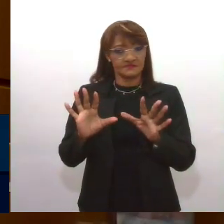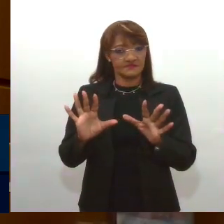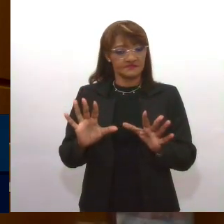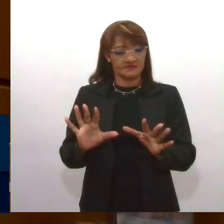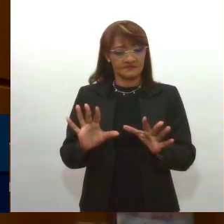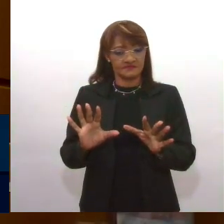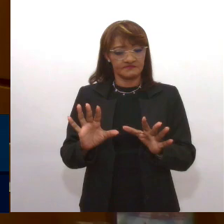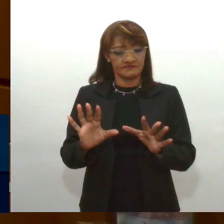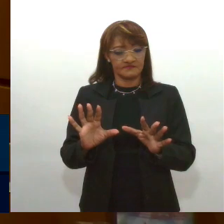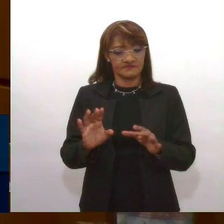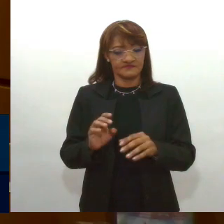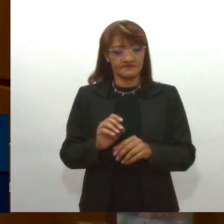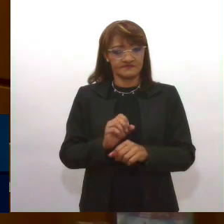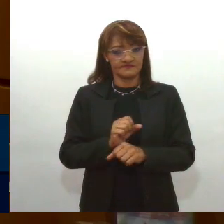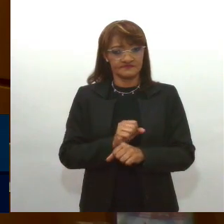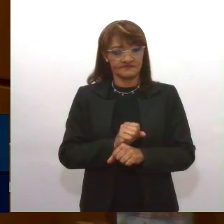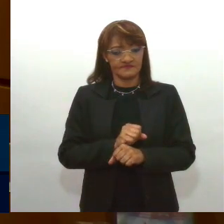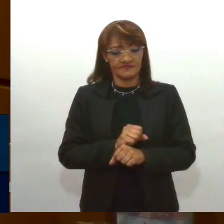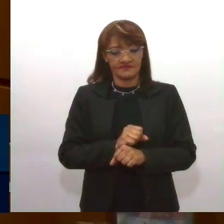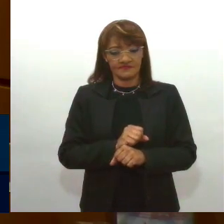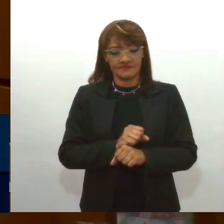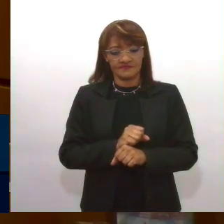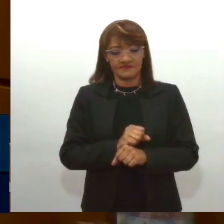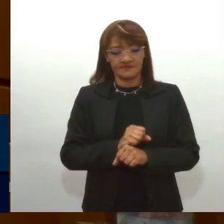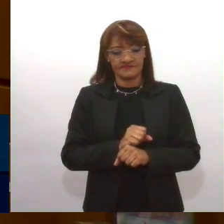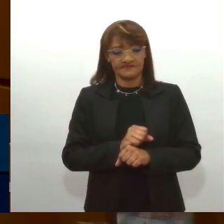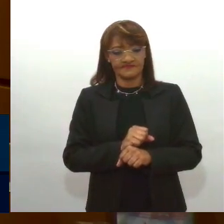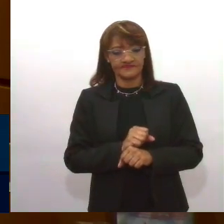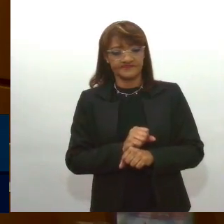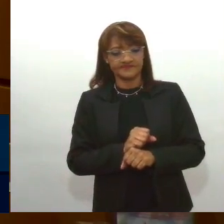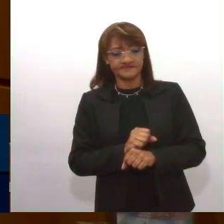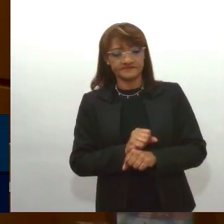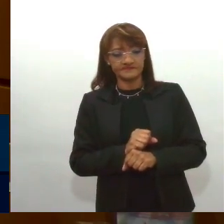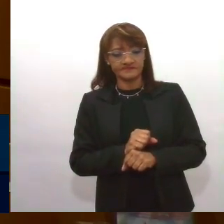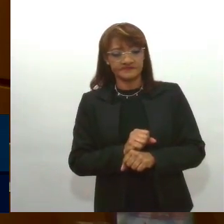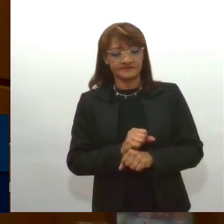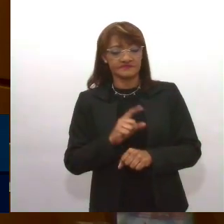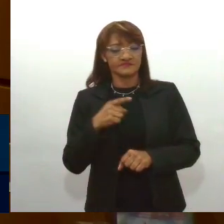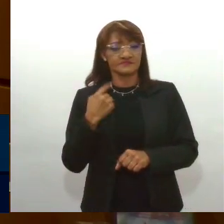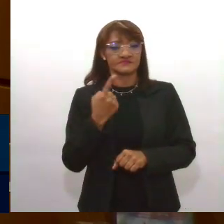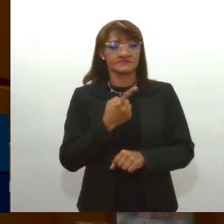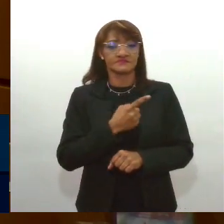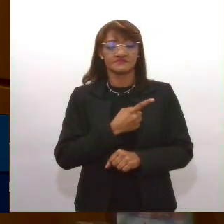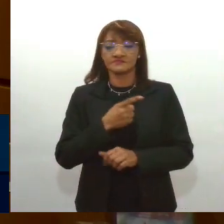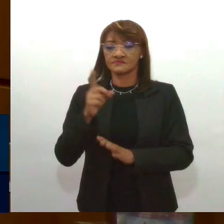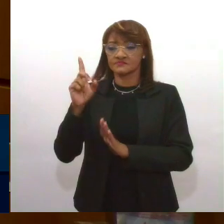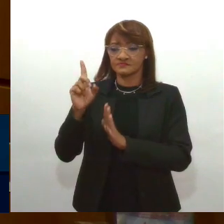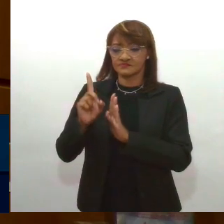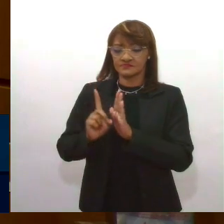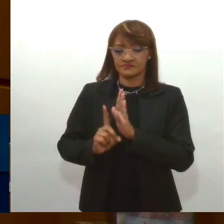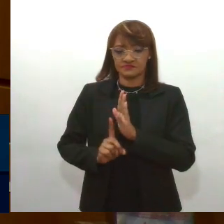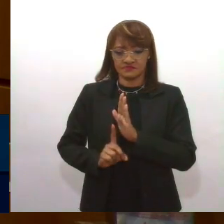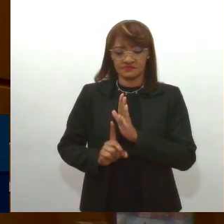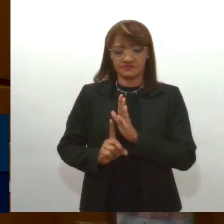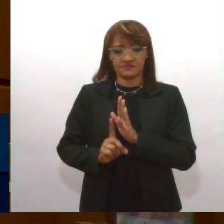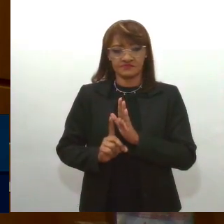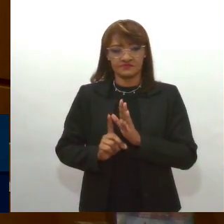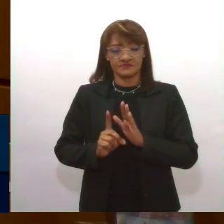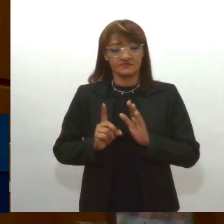democrático exercemos o nosso direito de cidadania de